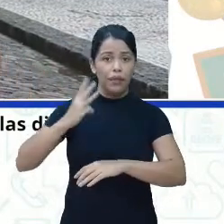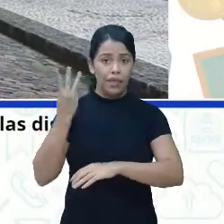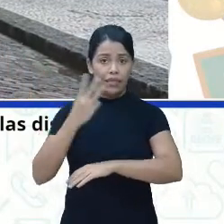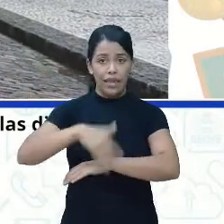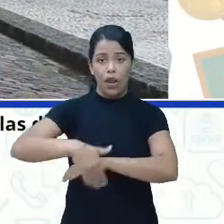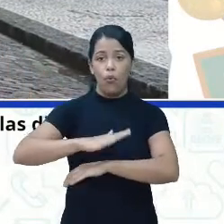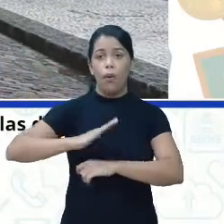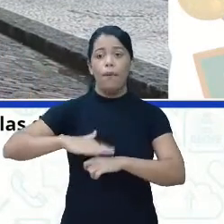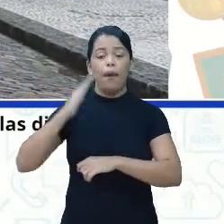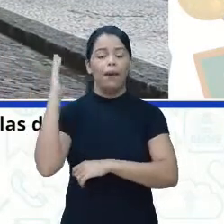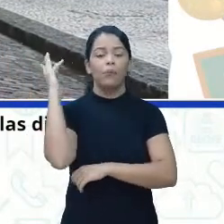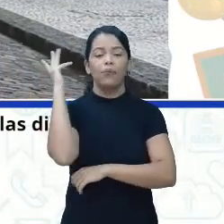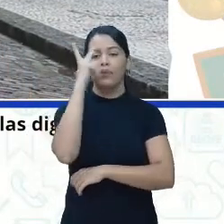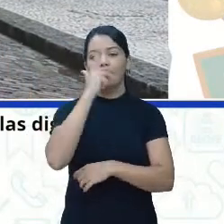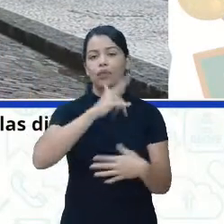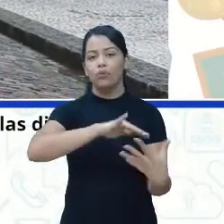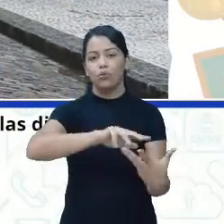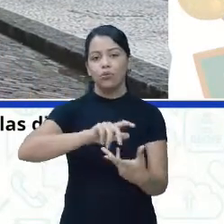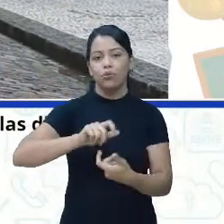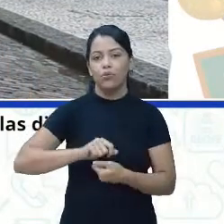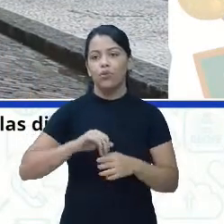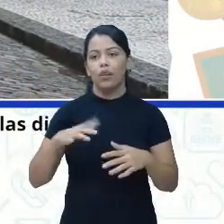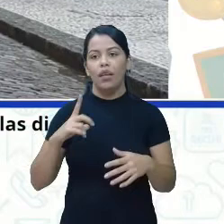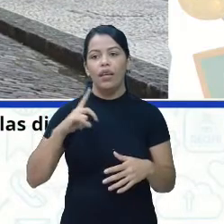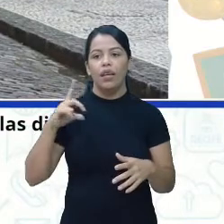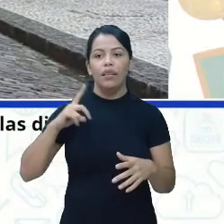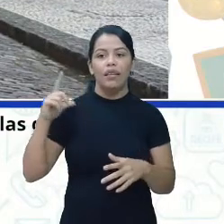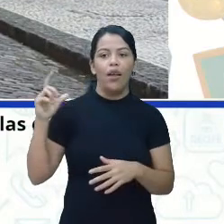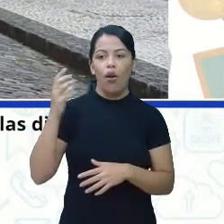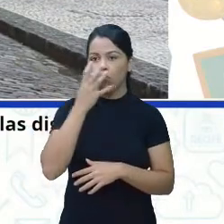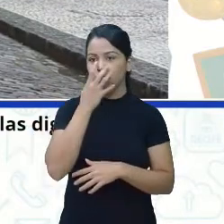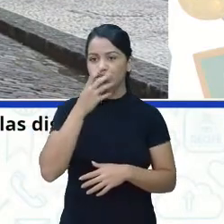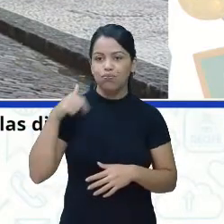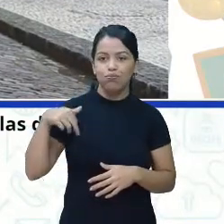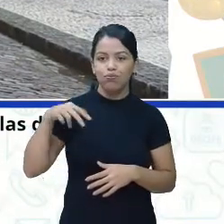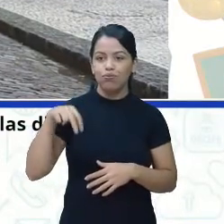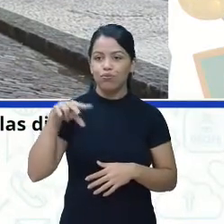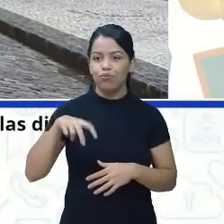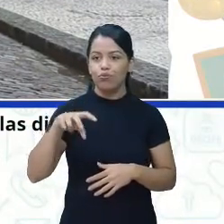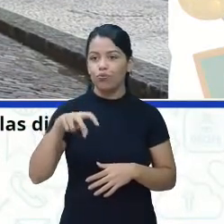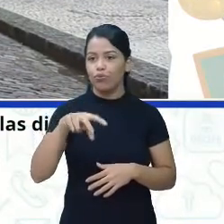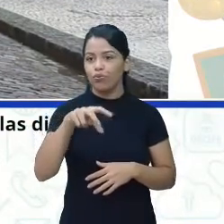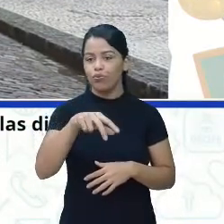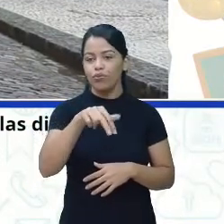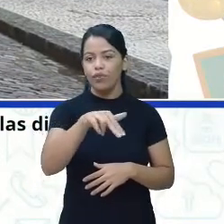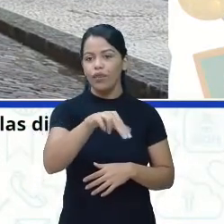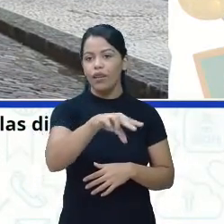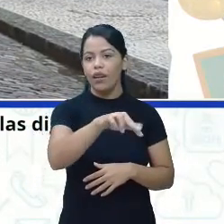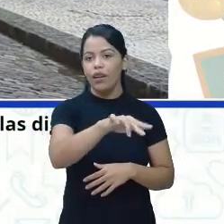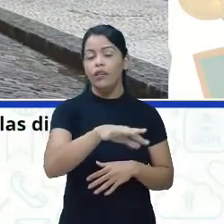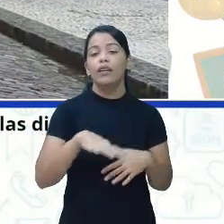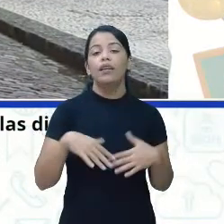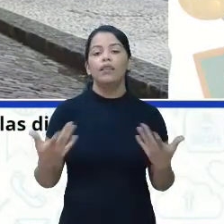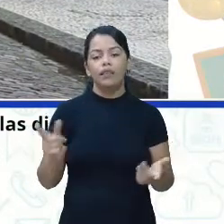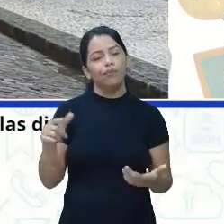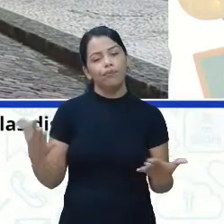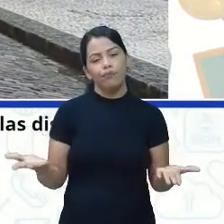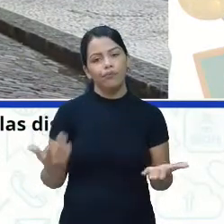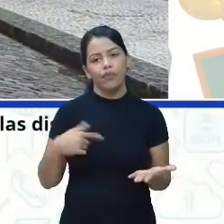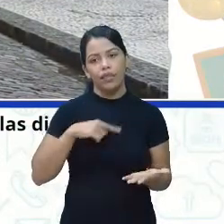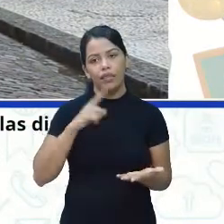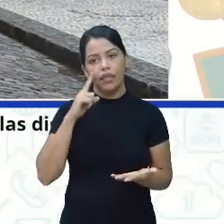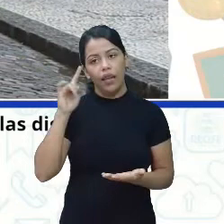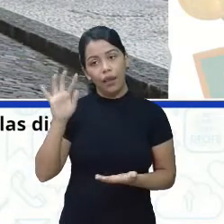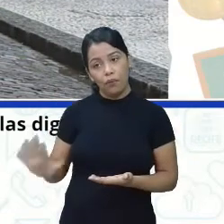na Rua do Bom Jesus, né? Tem cachorro andando, tá uma belezinha aí a rua, mas então é isso, né? A gente tem